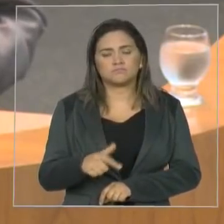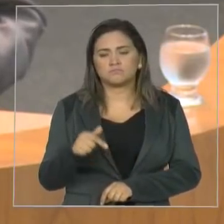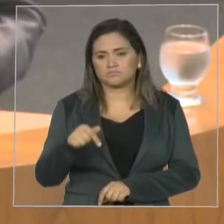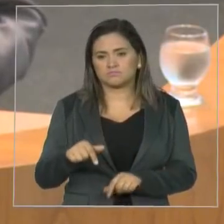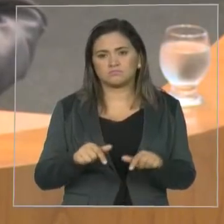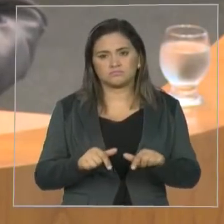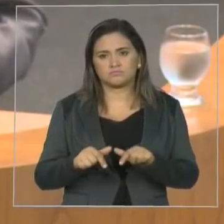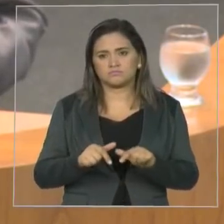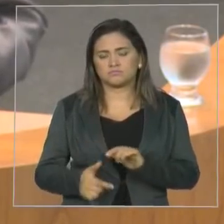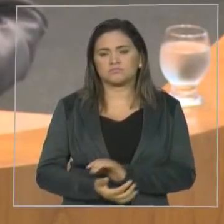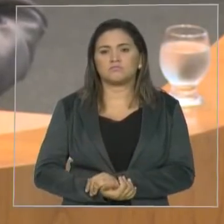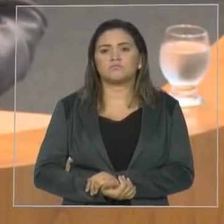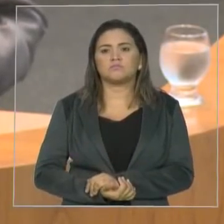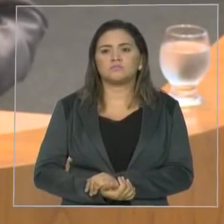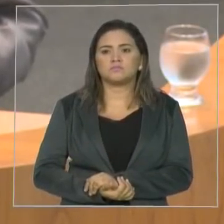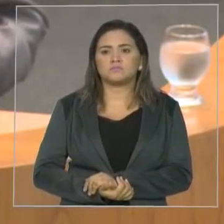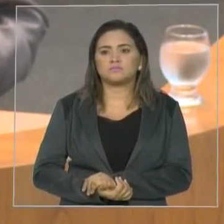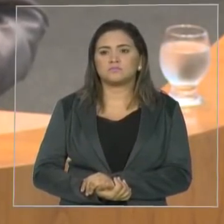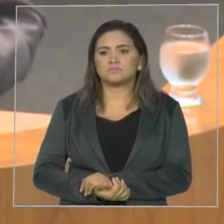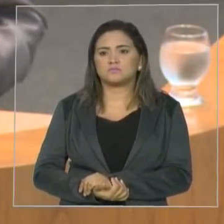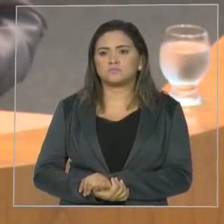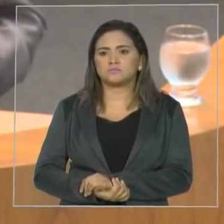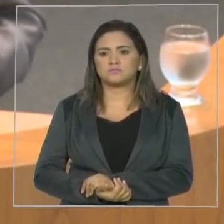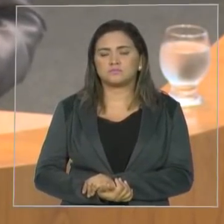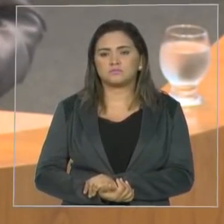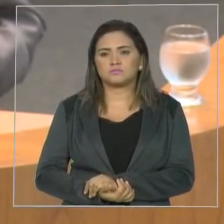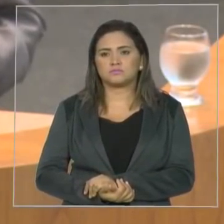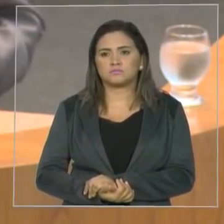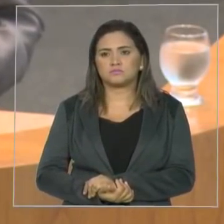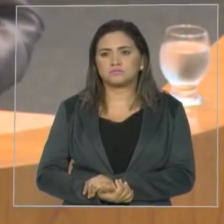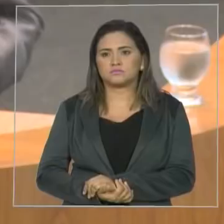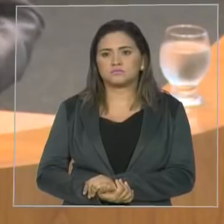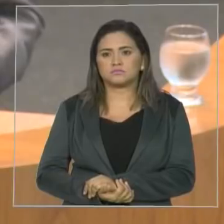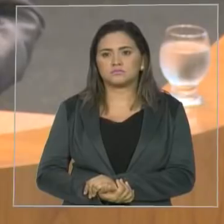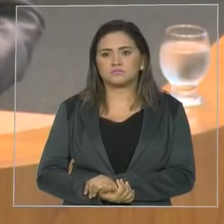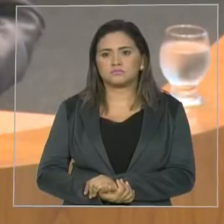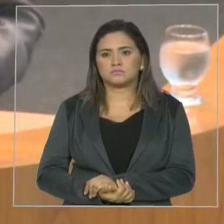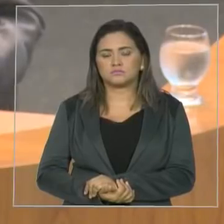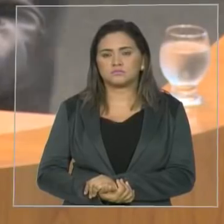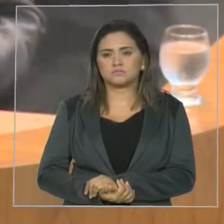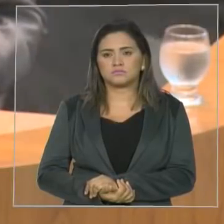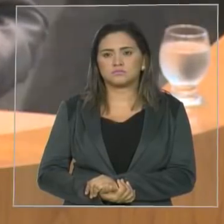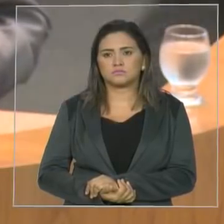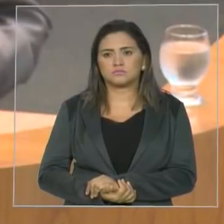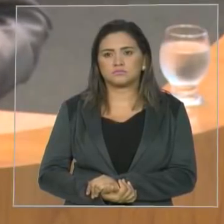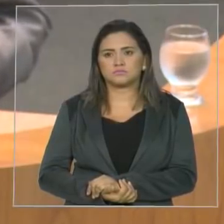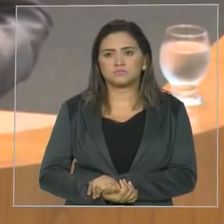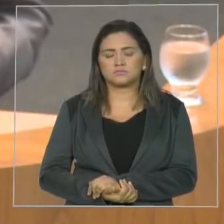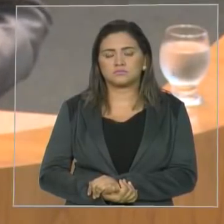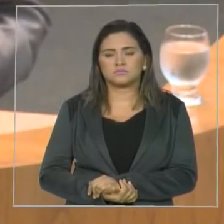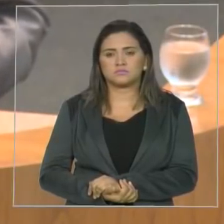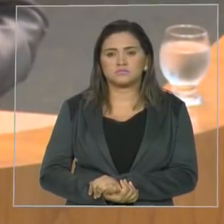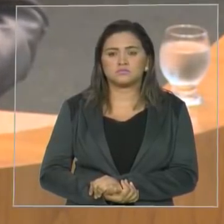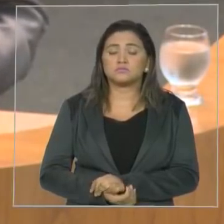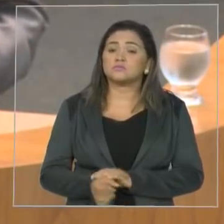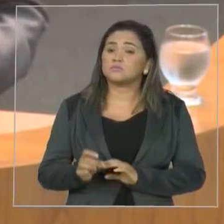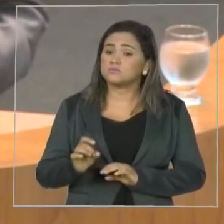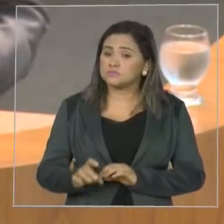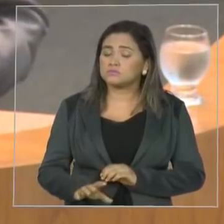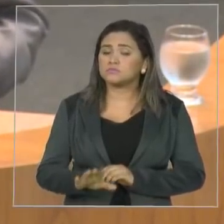crimes contra civis nas chamadas missões de lei e da ordem.